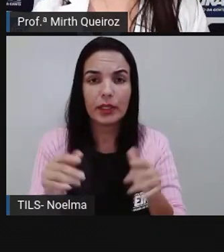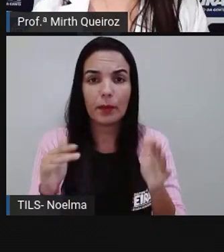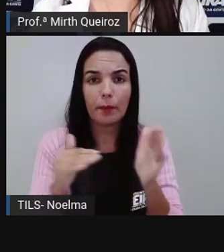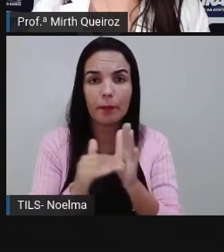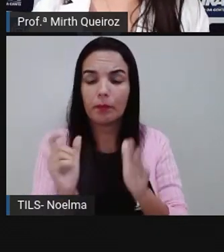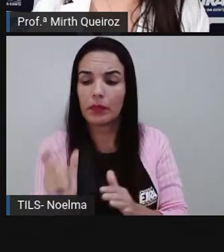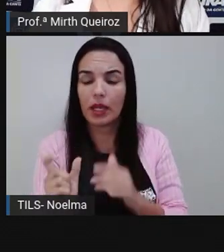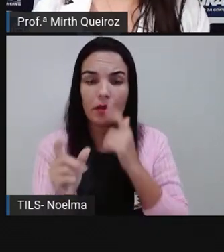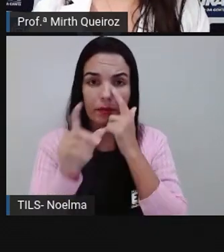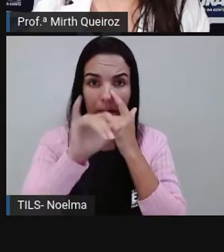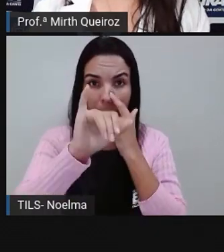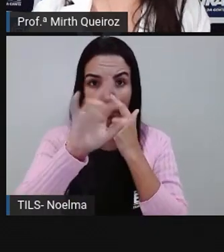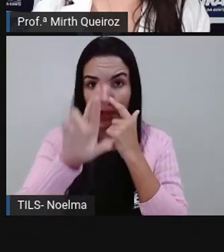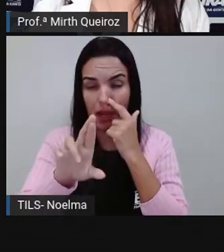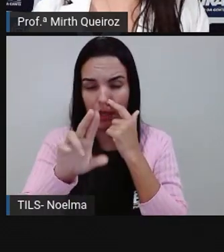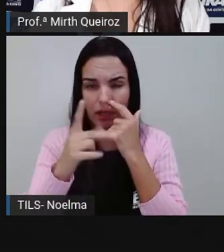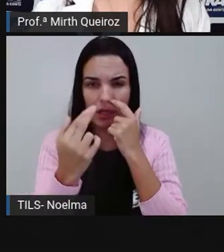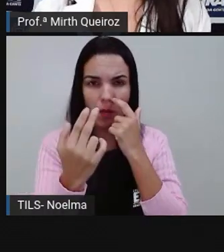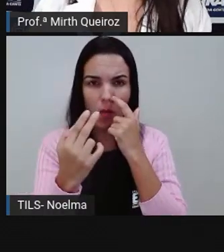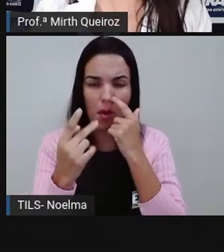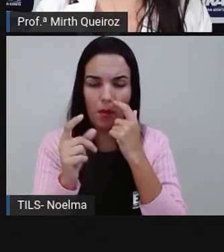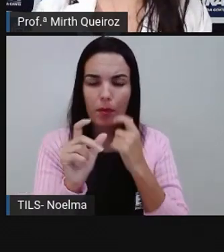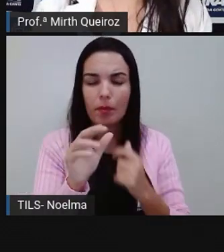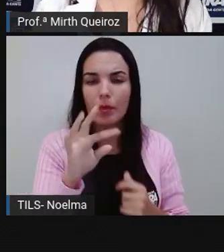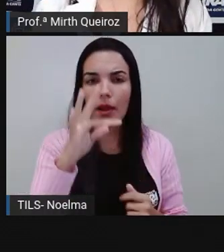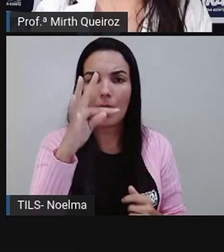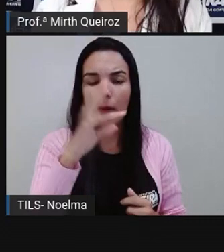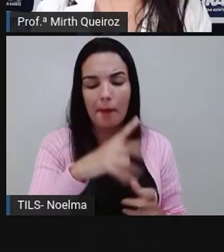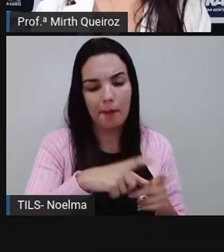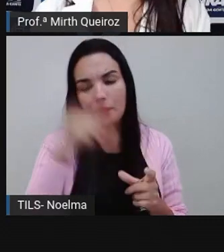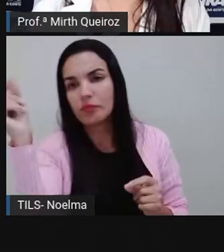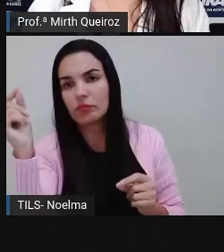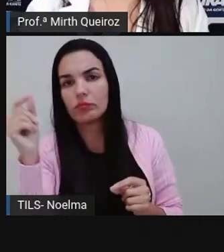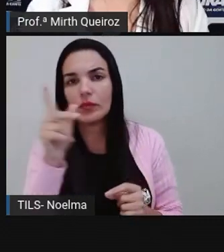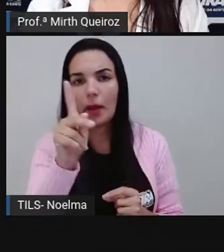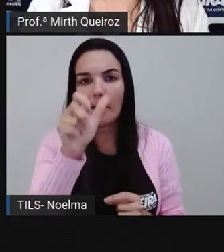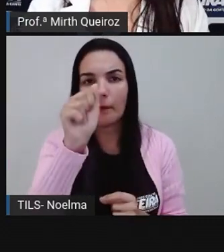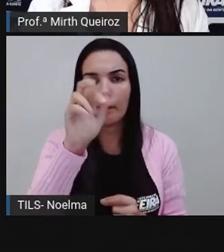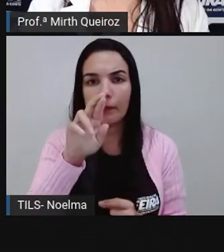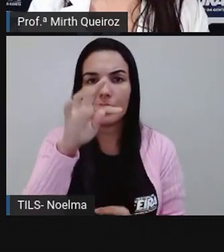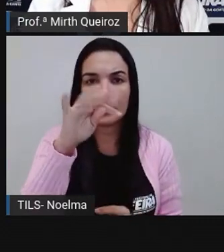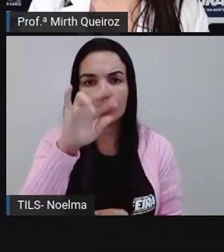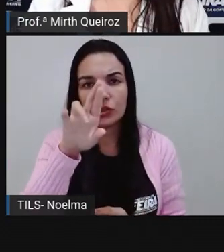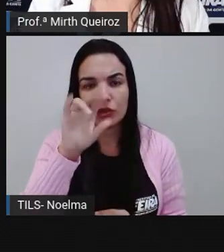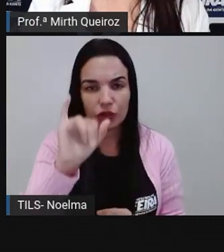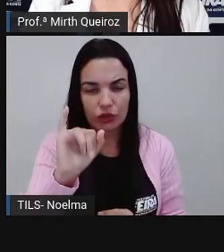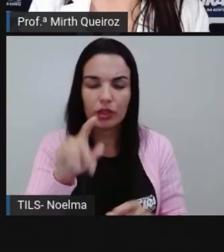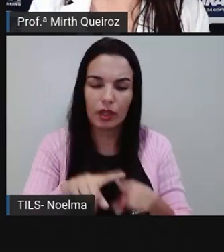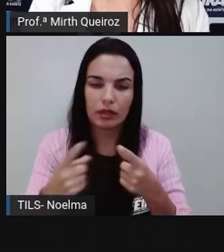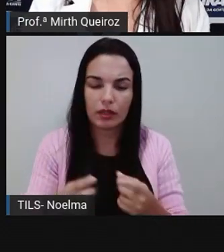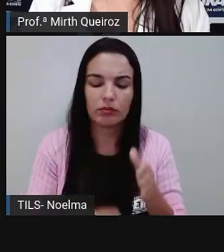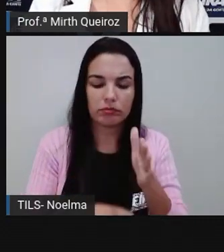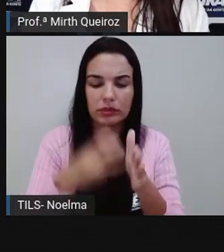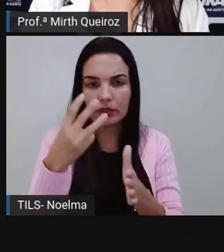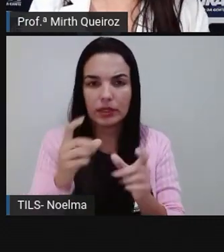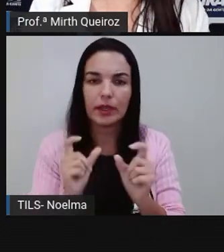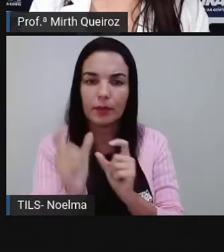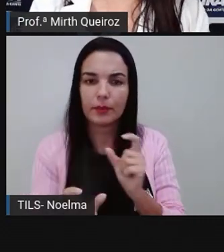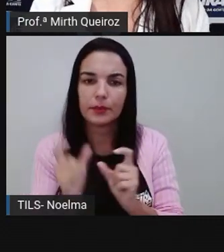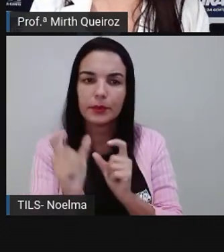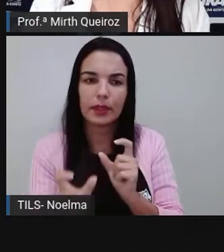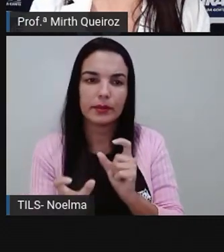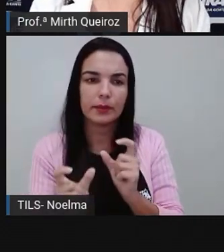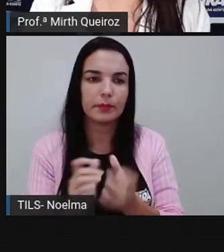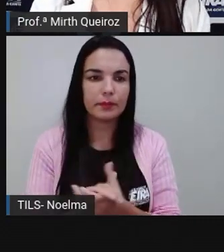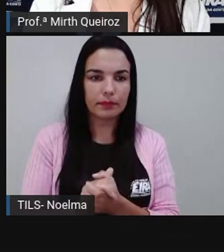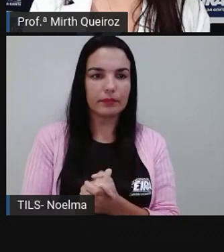o verbo partir, certo? Termina aí em IR, então seria verbos de terceira